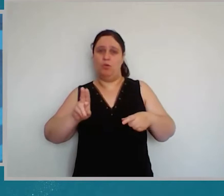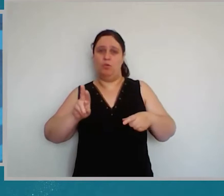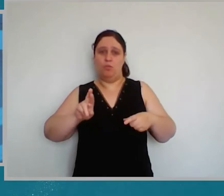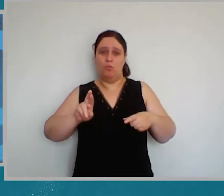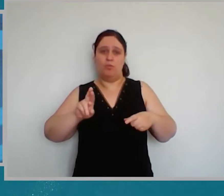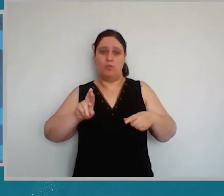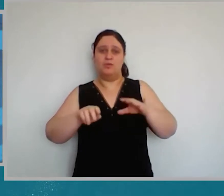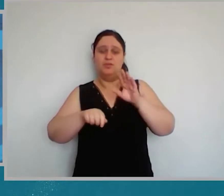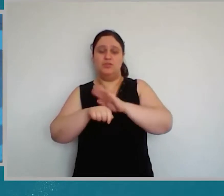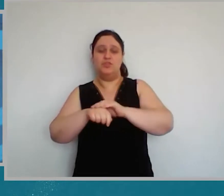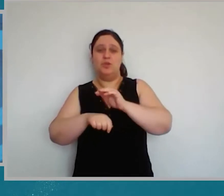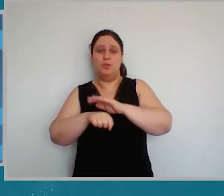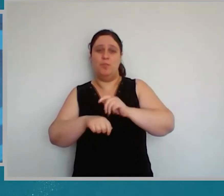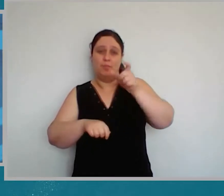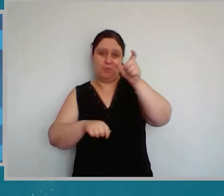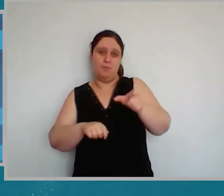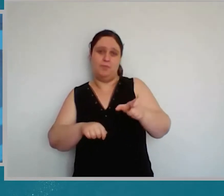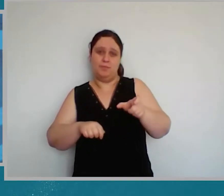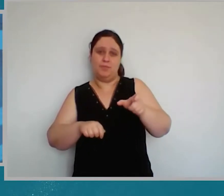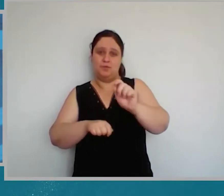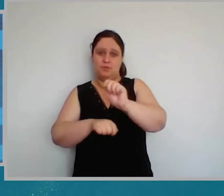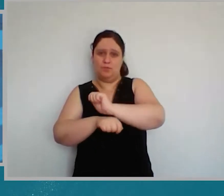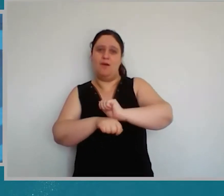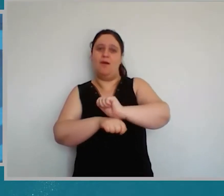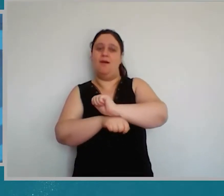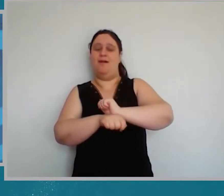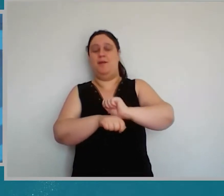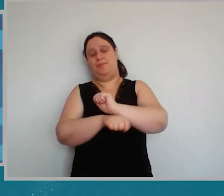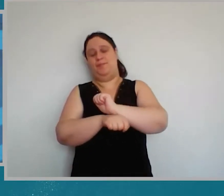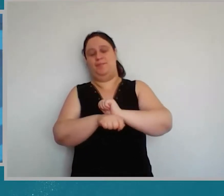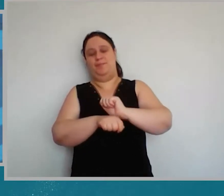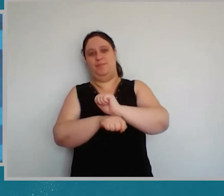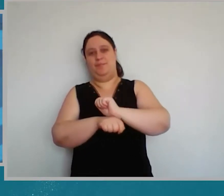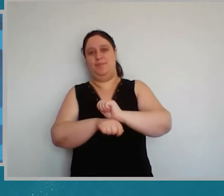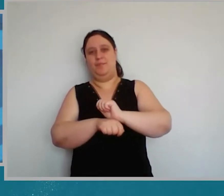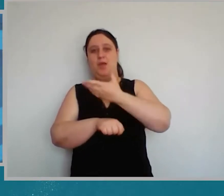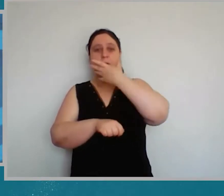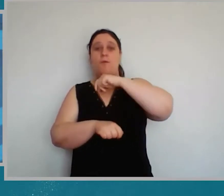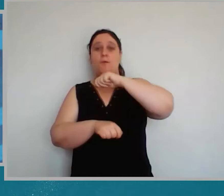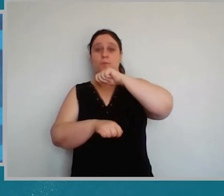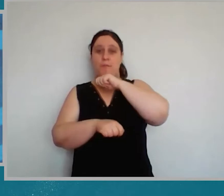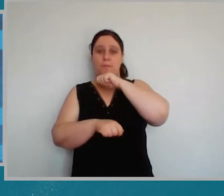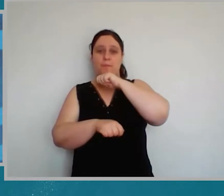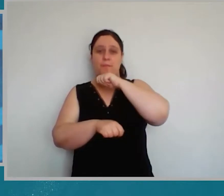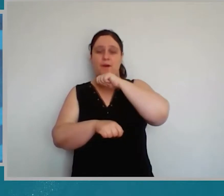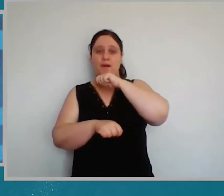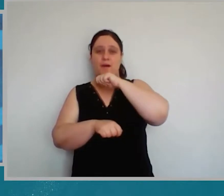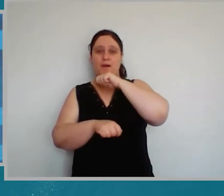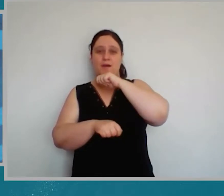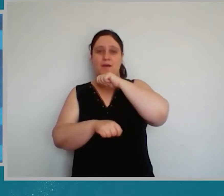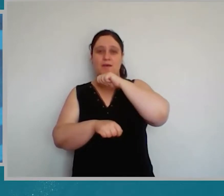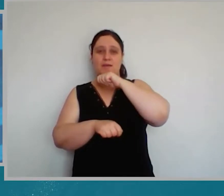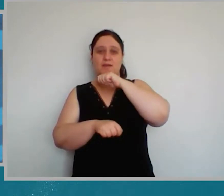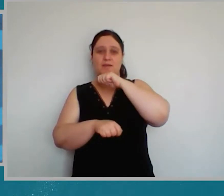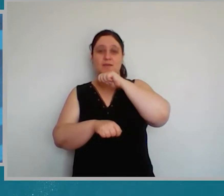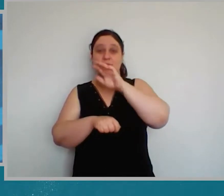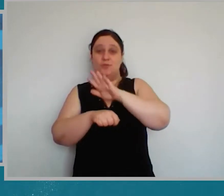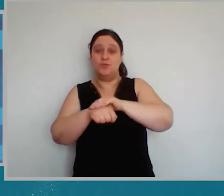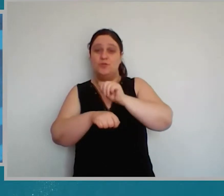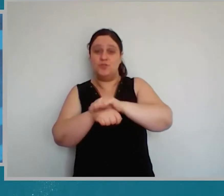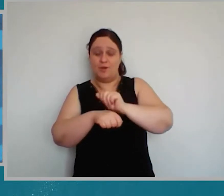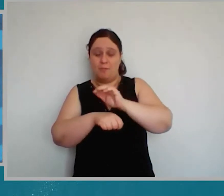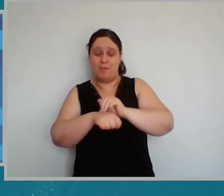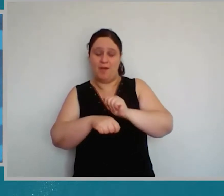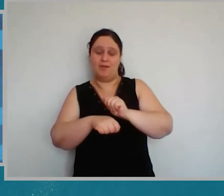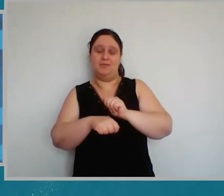essa pessoa é Abraão, ele é o pai da raça chamada. A origem